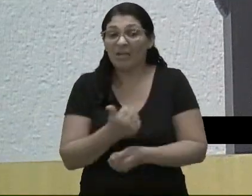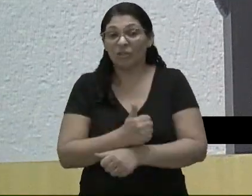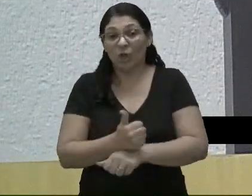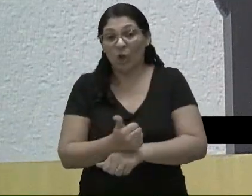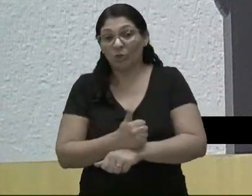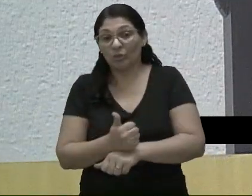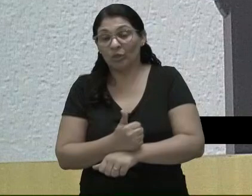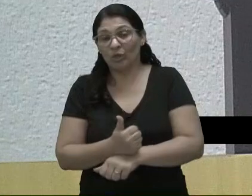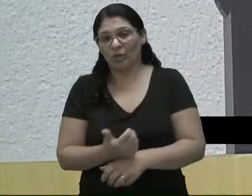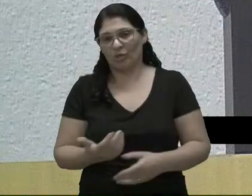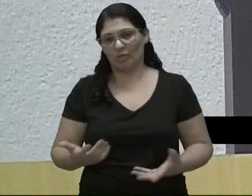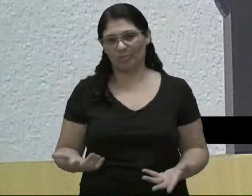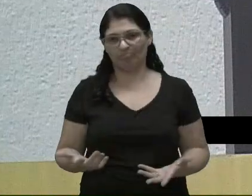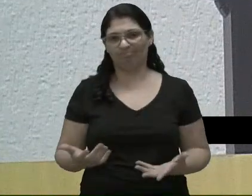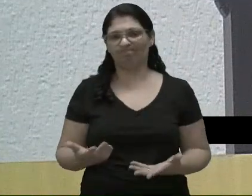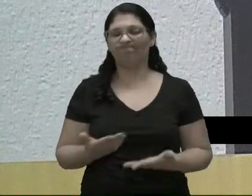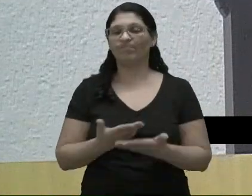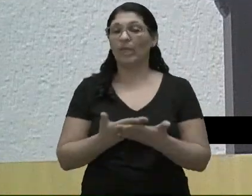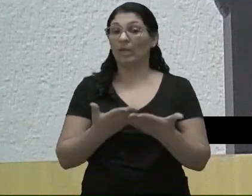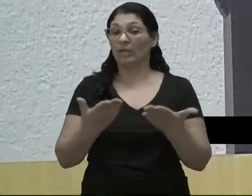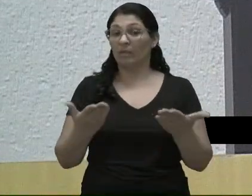aí, vocês mesmos,